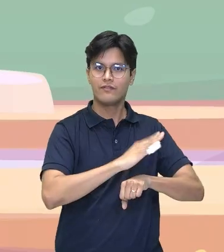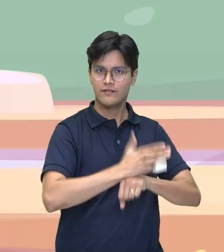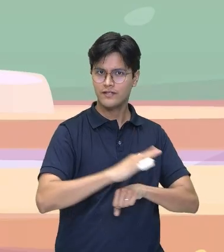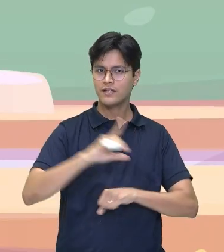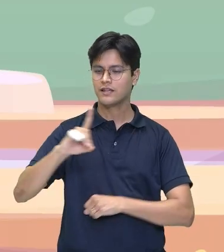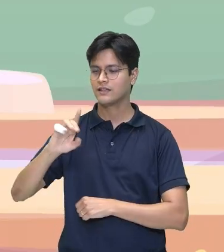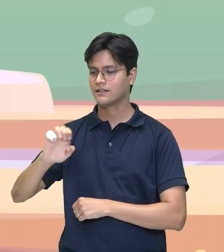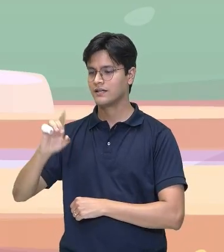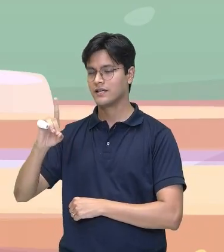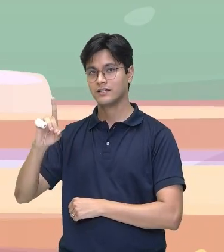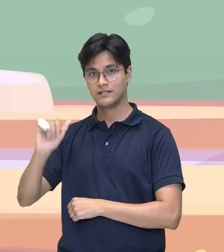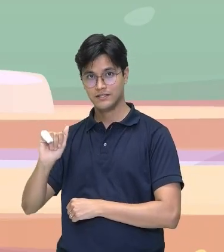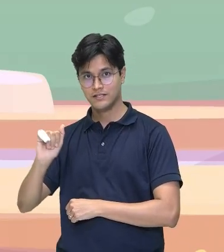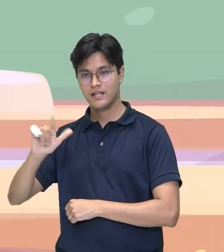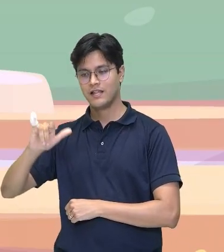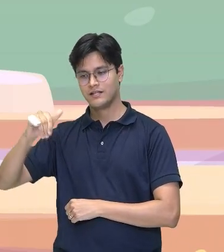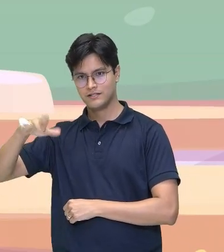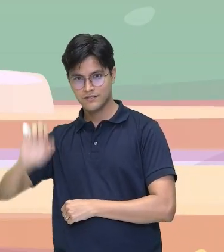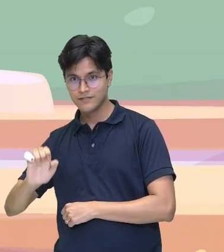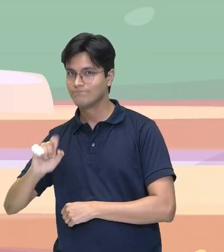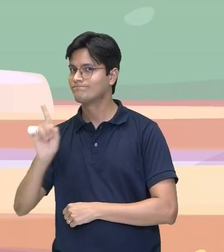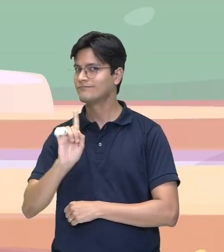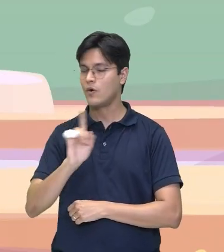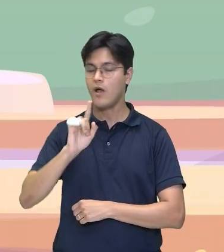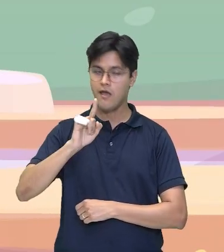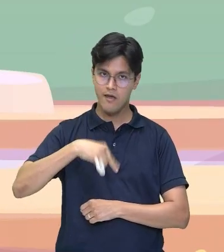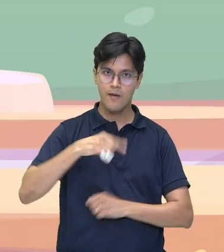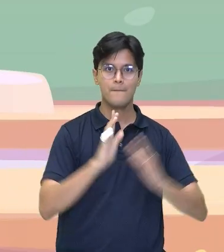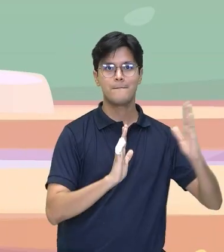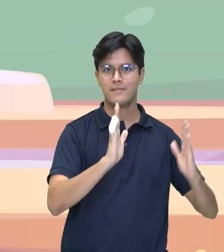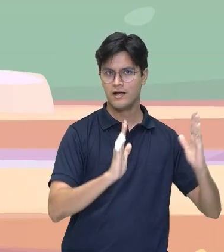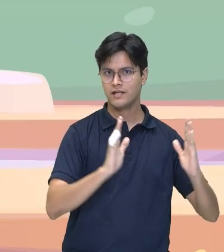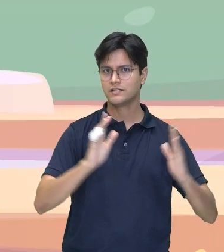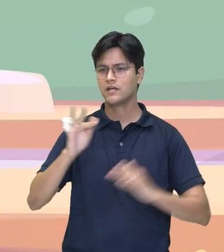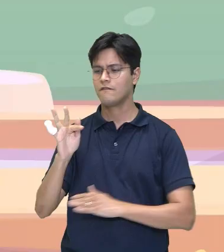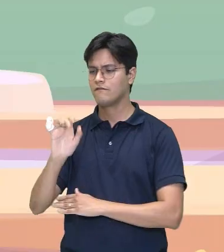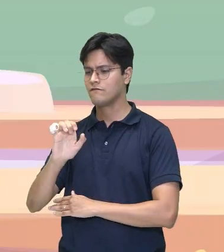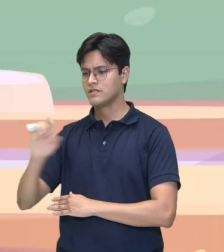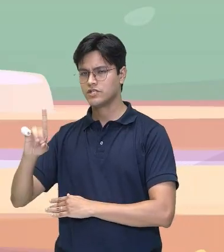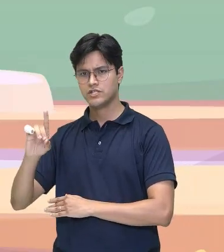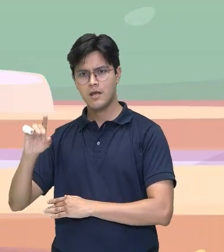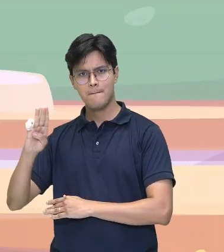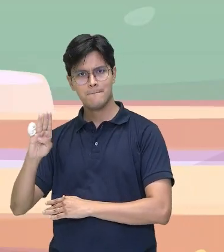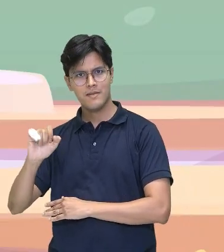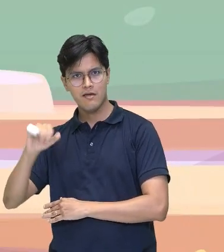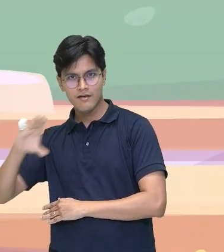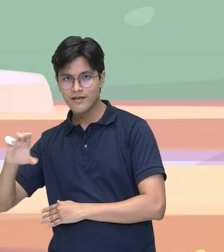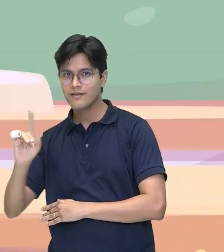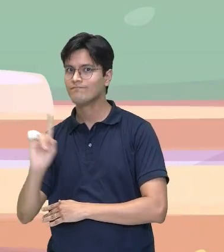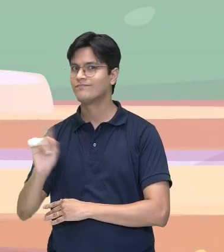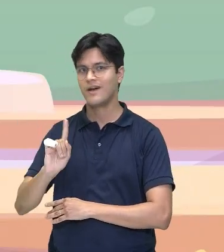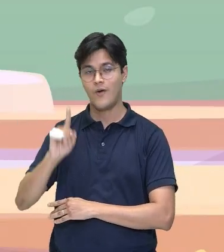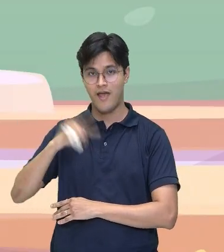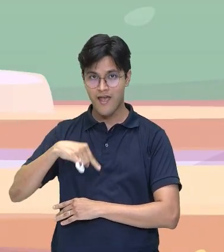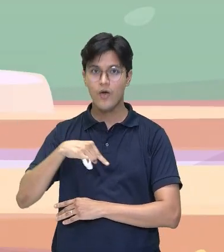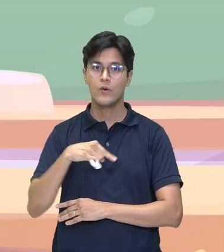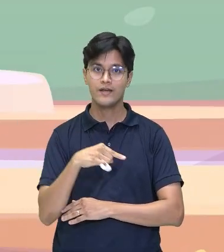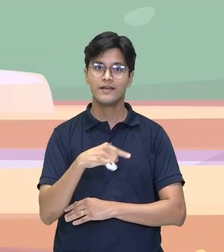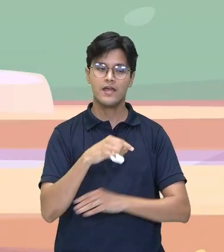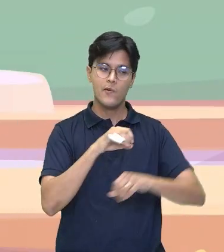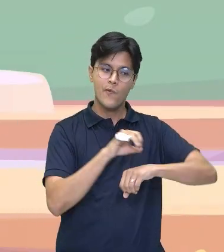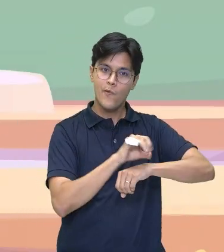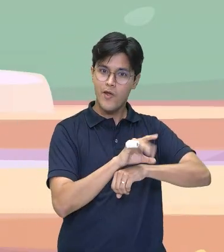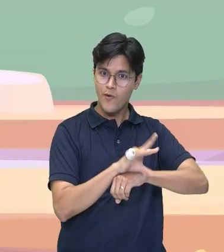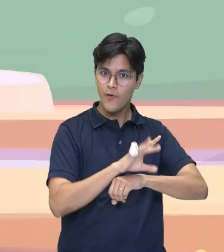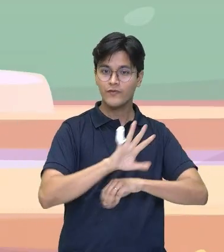um prazo. Não é feedback, é um retorno. Não é job, é trabalho. Não é insight, é